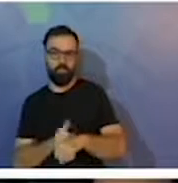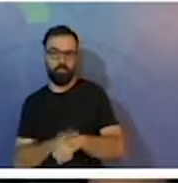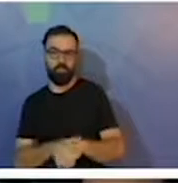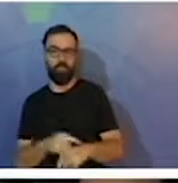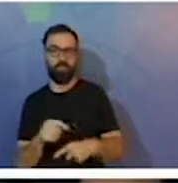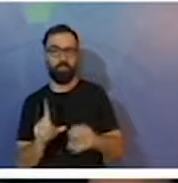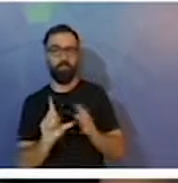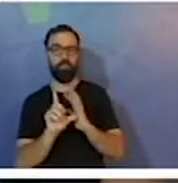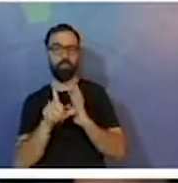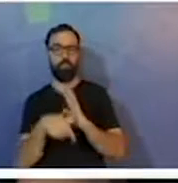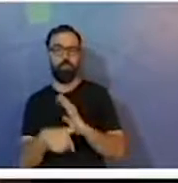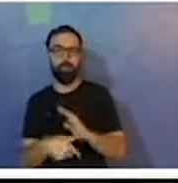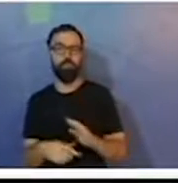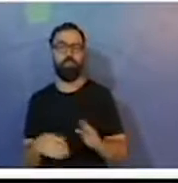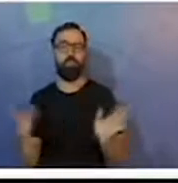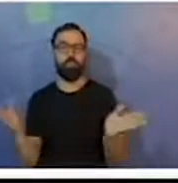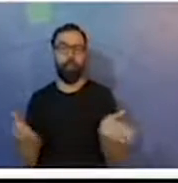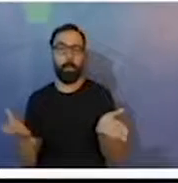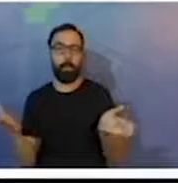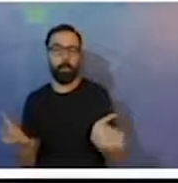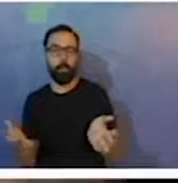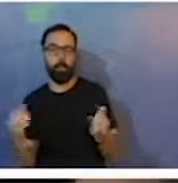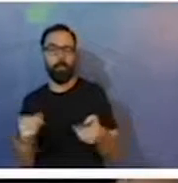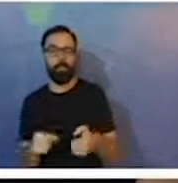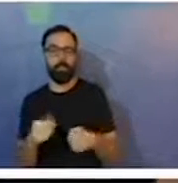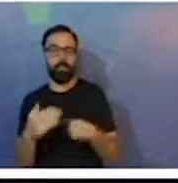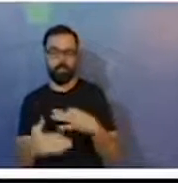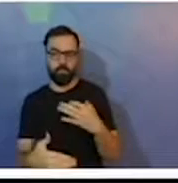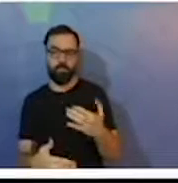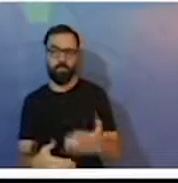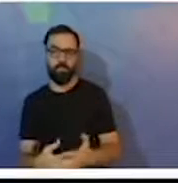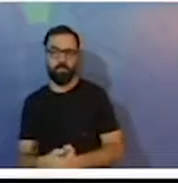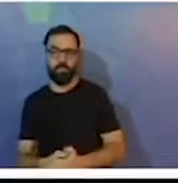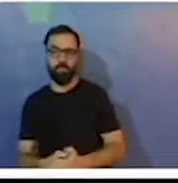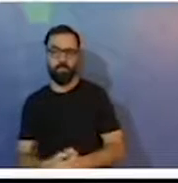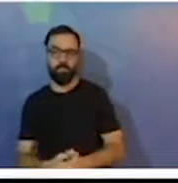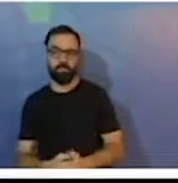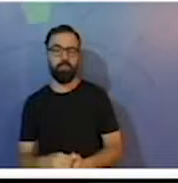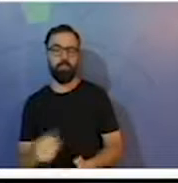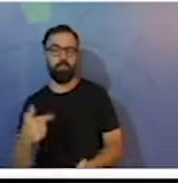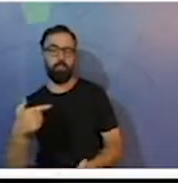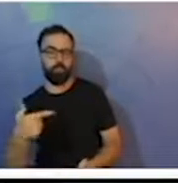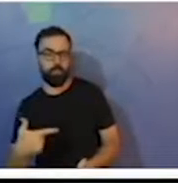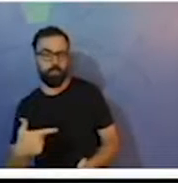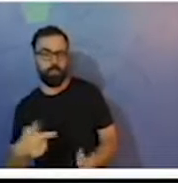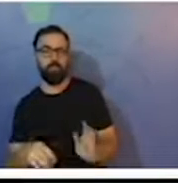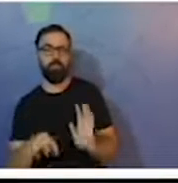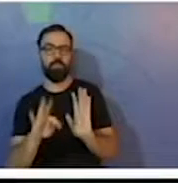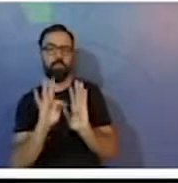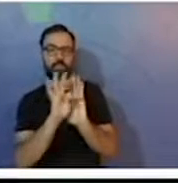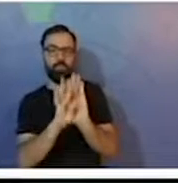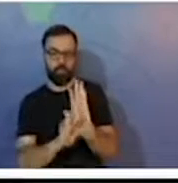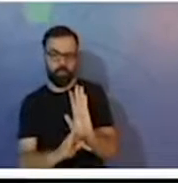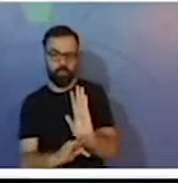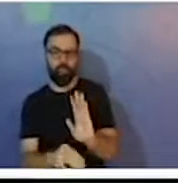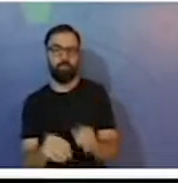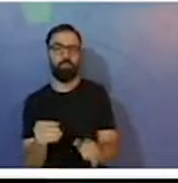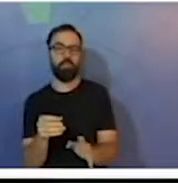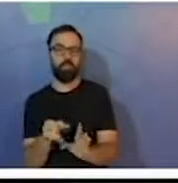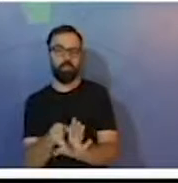agora e em seguida sete o texto instrucionais